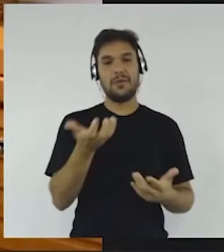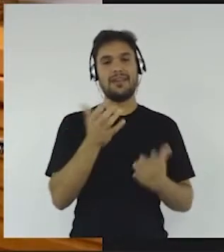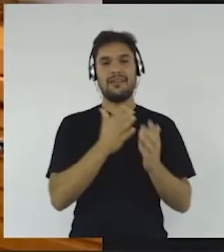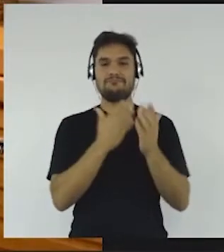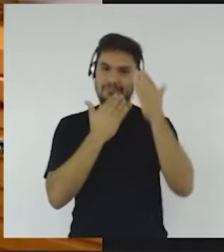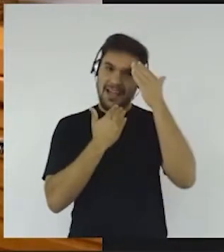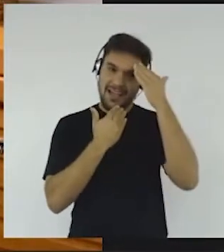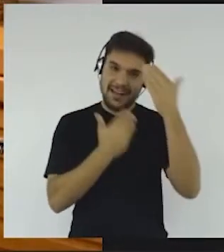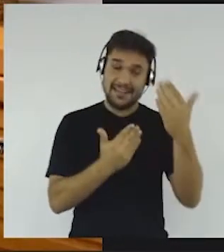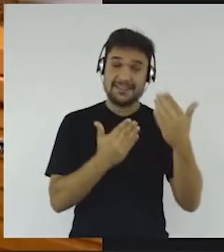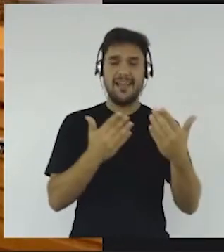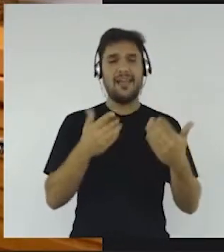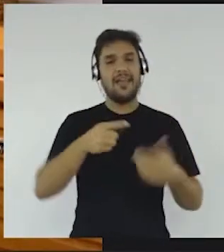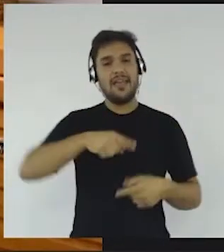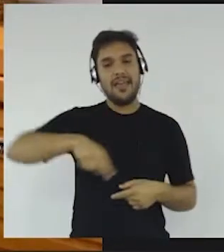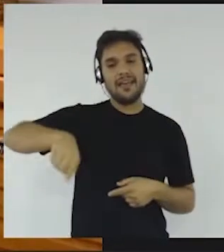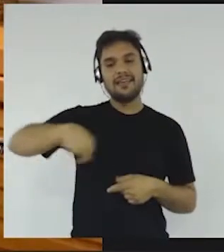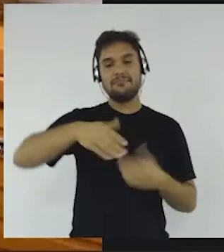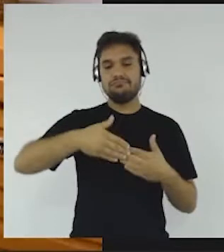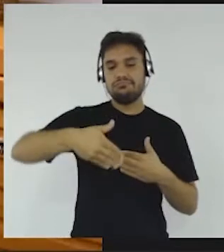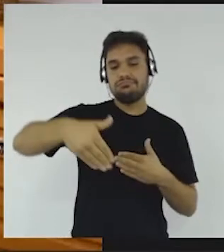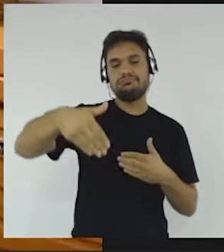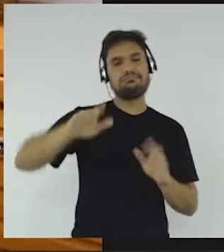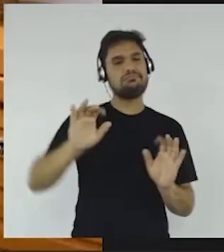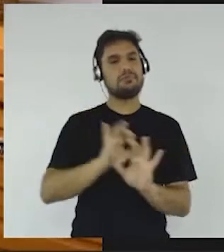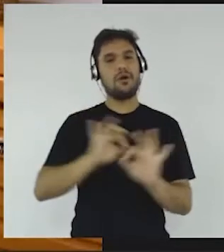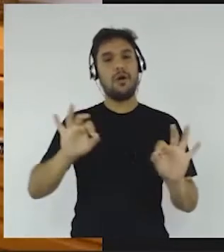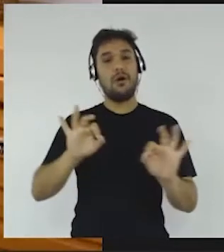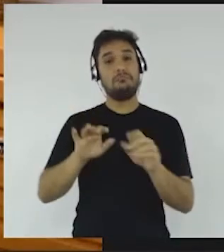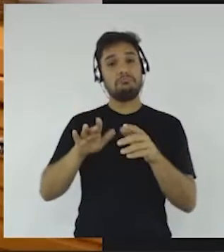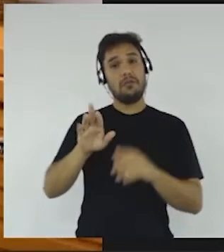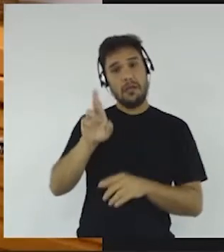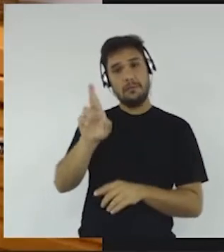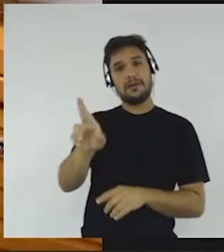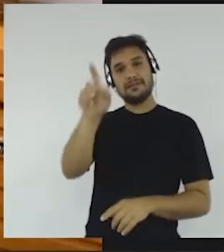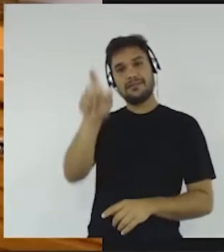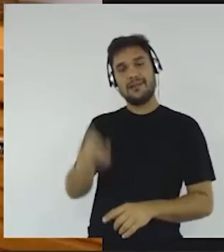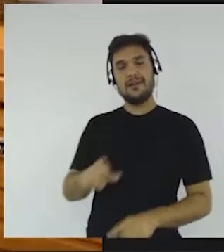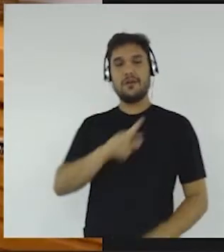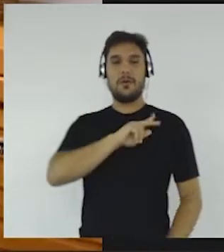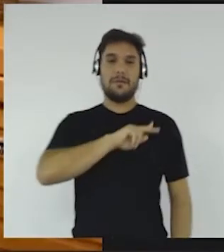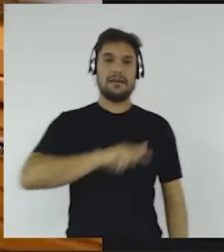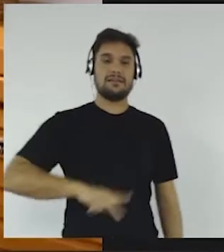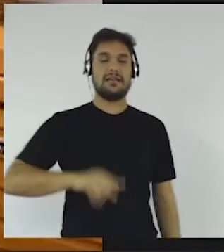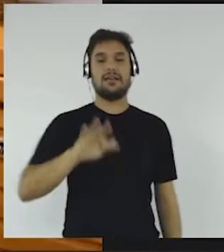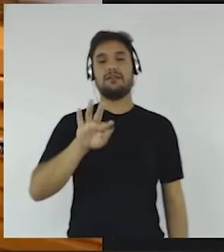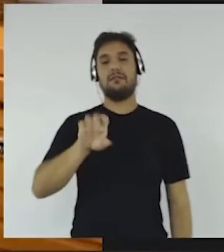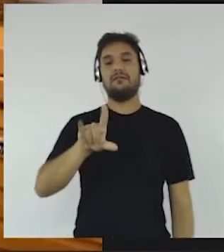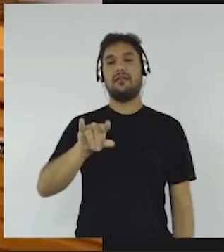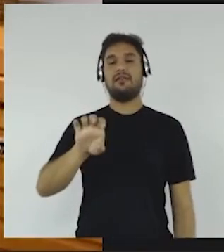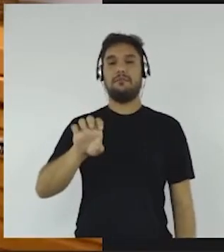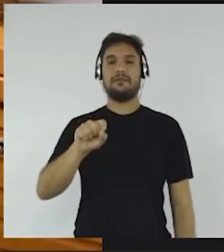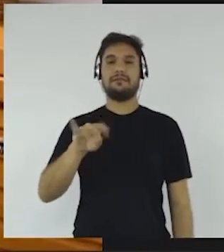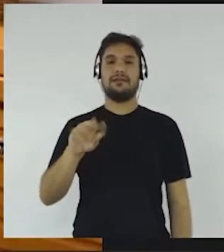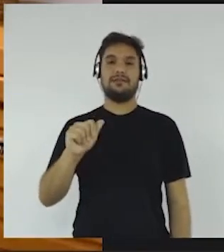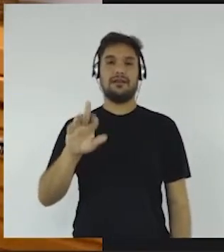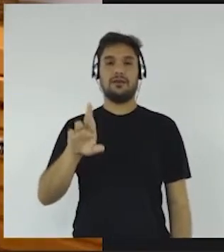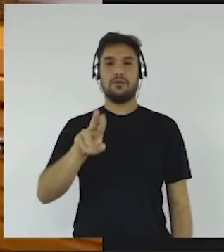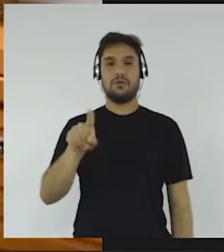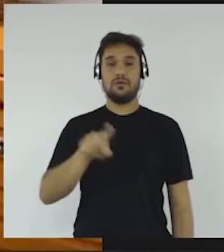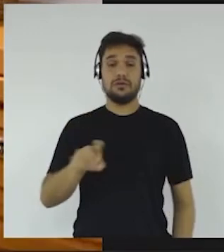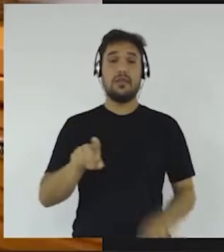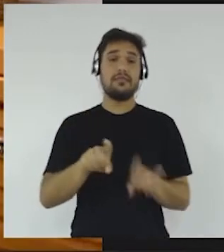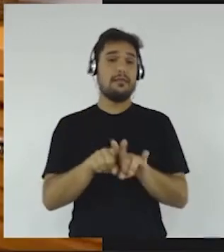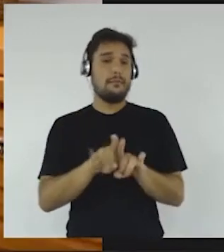desejar sucesso a todo o evento na pessoa do nosso presidente Felipe Santa Cruz. Também queria agradecer